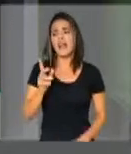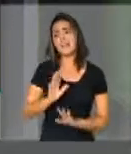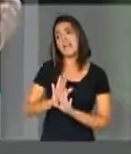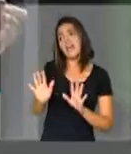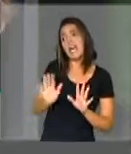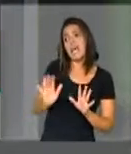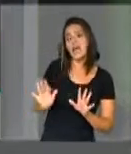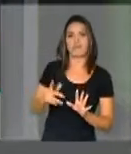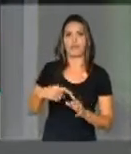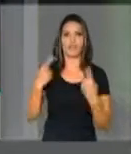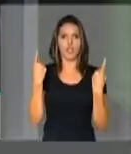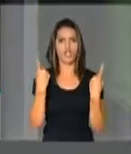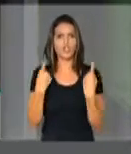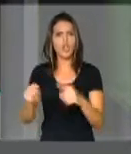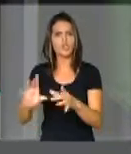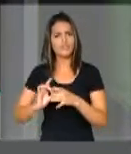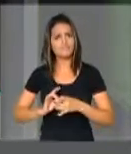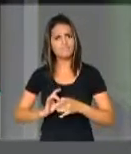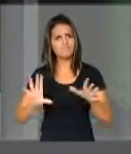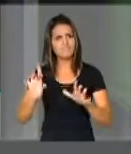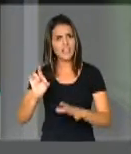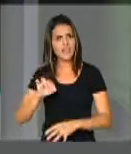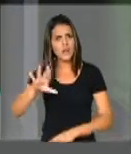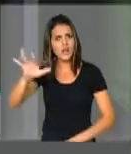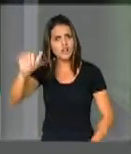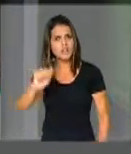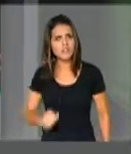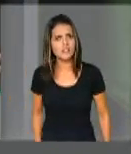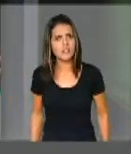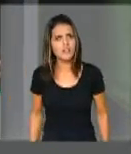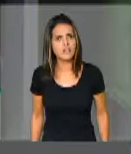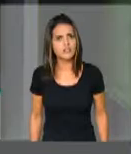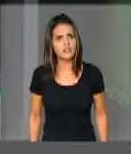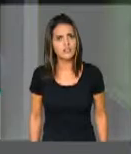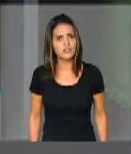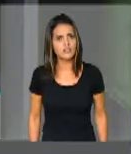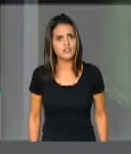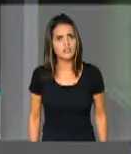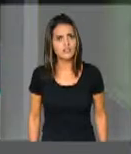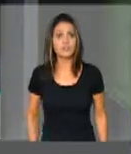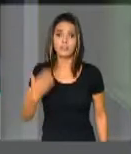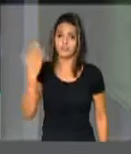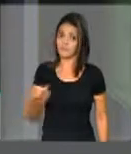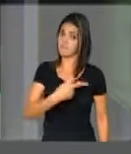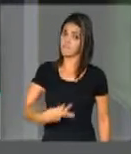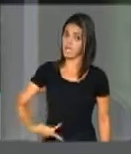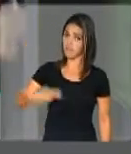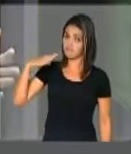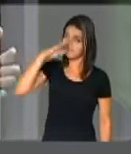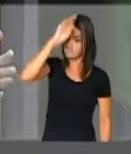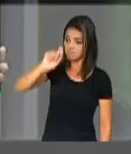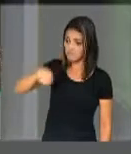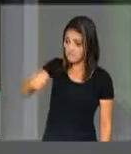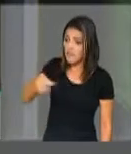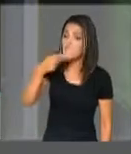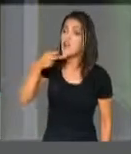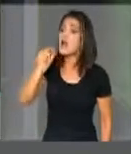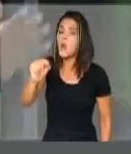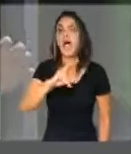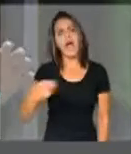não é é uma afronta à democracia não tem outro velho aliás o presidente que disse ter saudade da ditadura